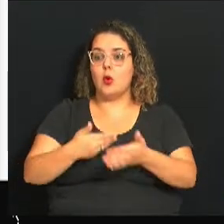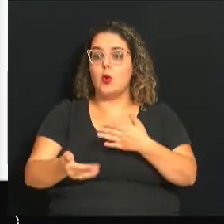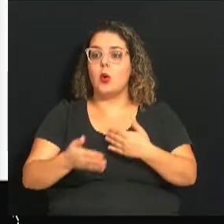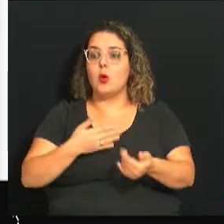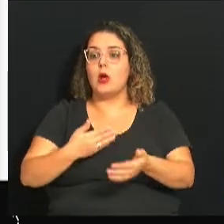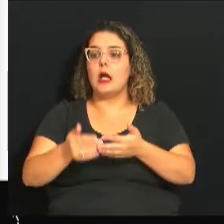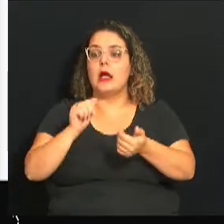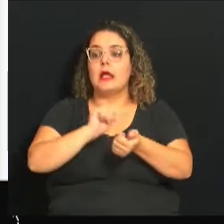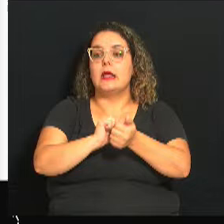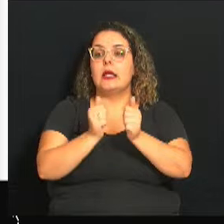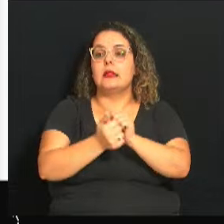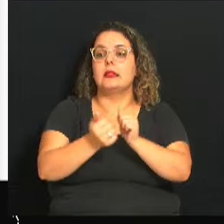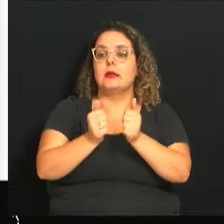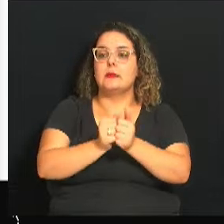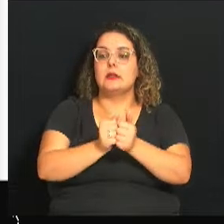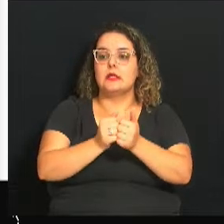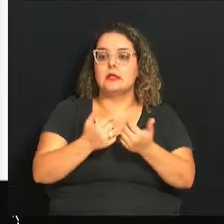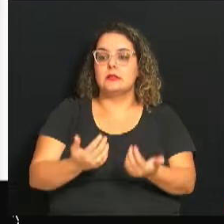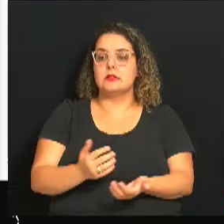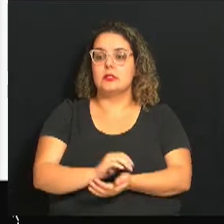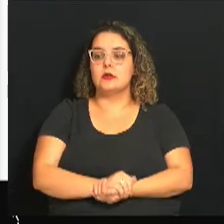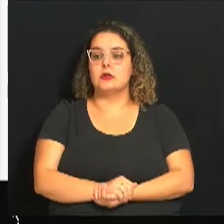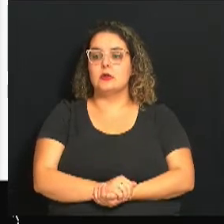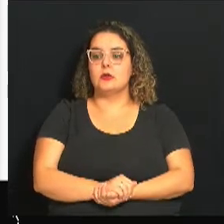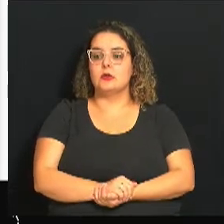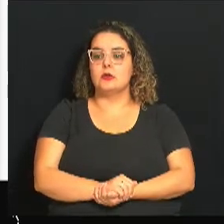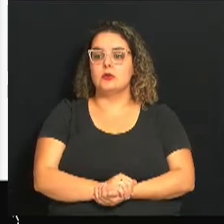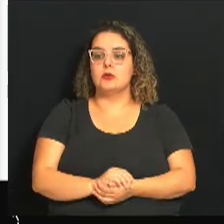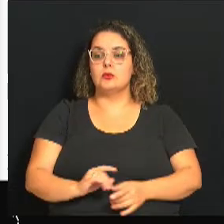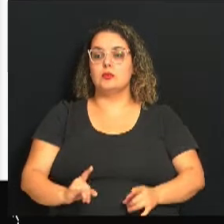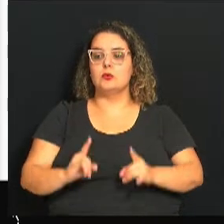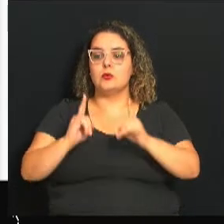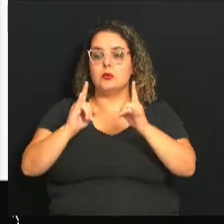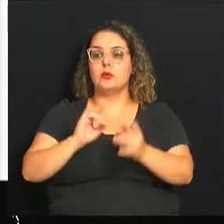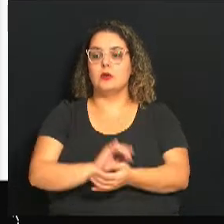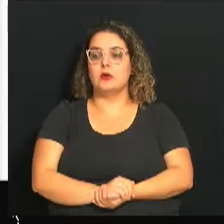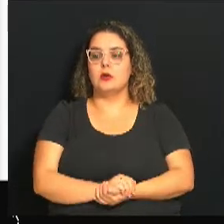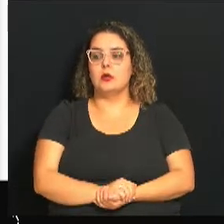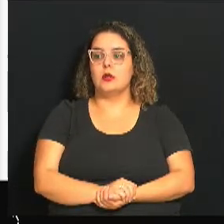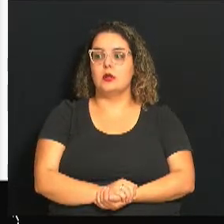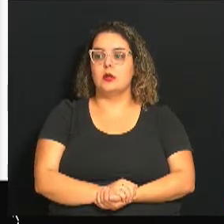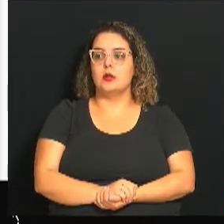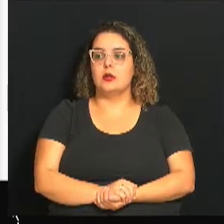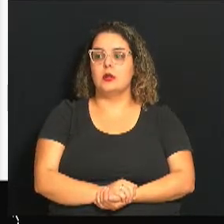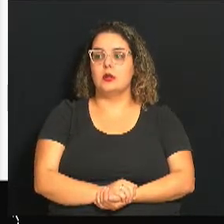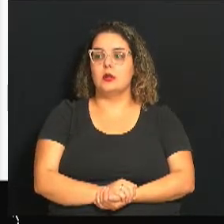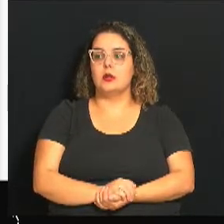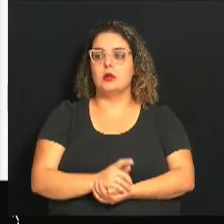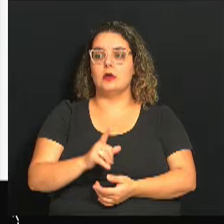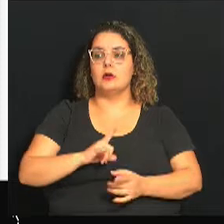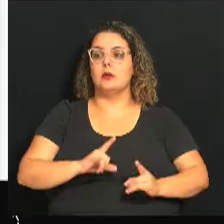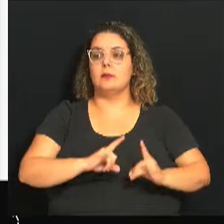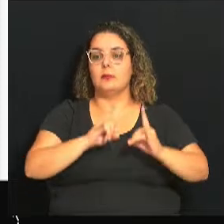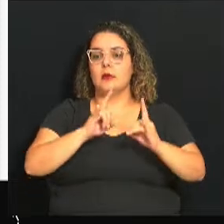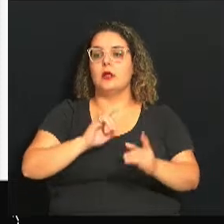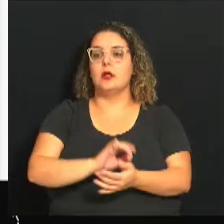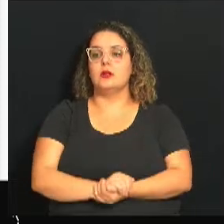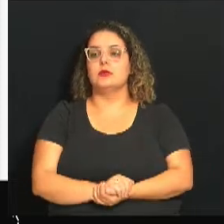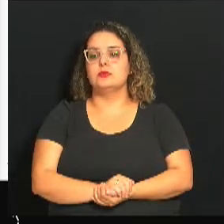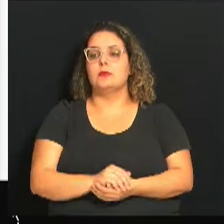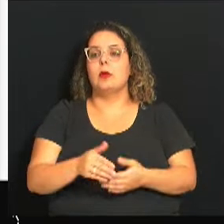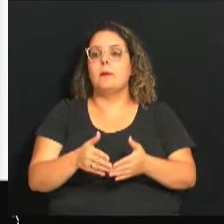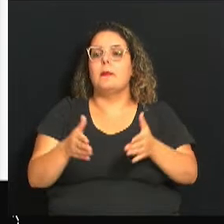seu edifício, que a gente possa aproveitar esse recuo que ele tem em alguns prédios para um alargamento de calçada e ter